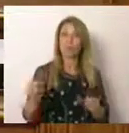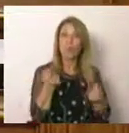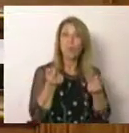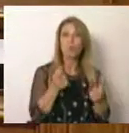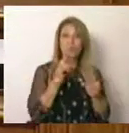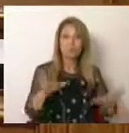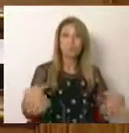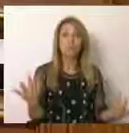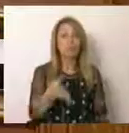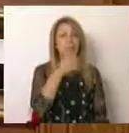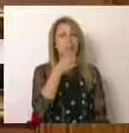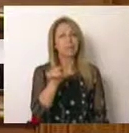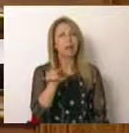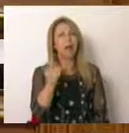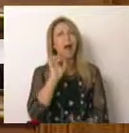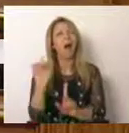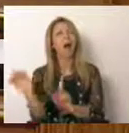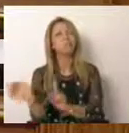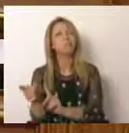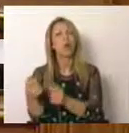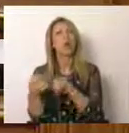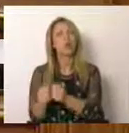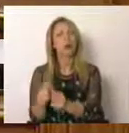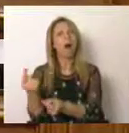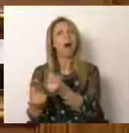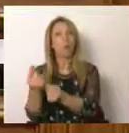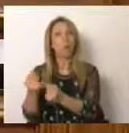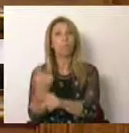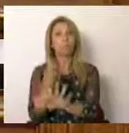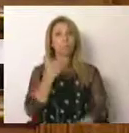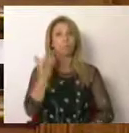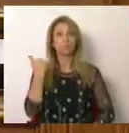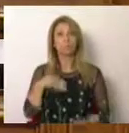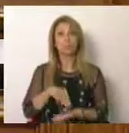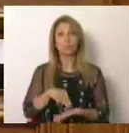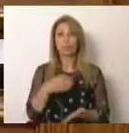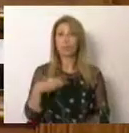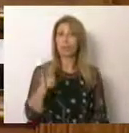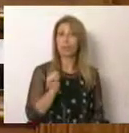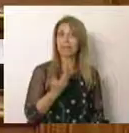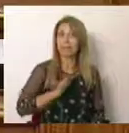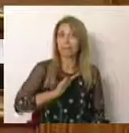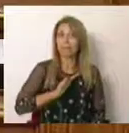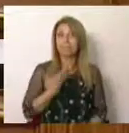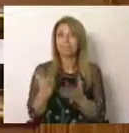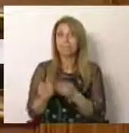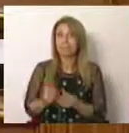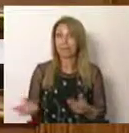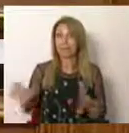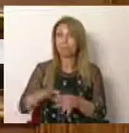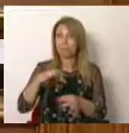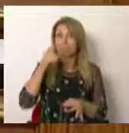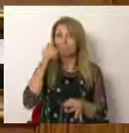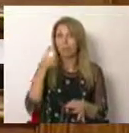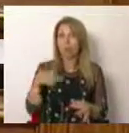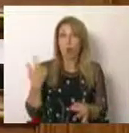poderia dizer que traz água no bico, no sentido de omitir aquela que é a posição do PSD relativamente a esta matéria, que nós não conhecemos.